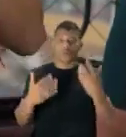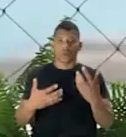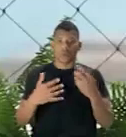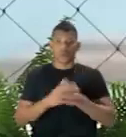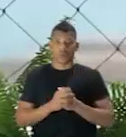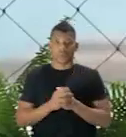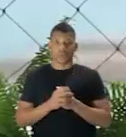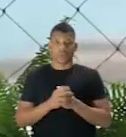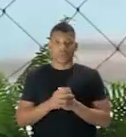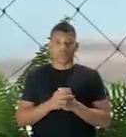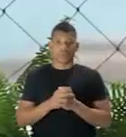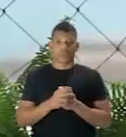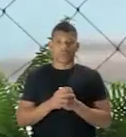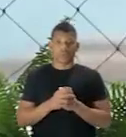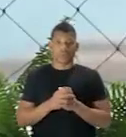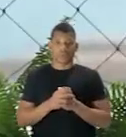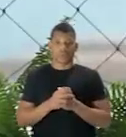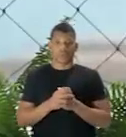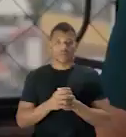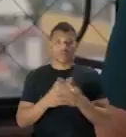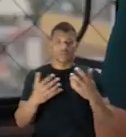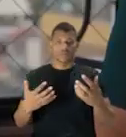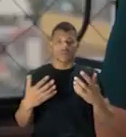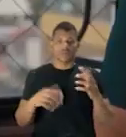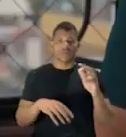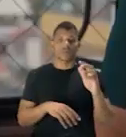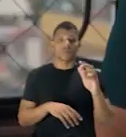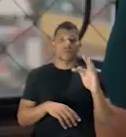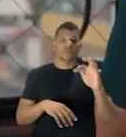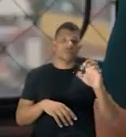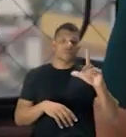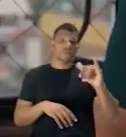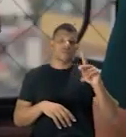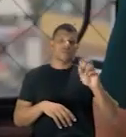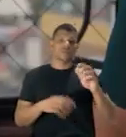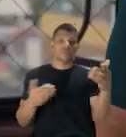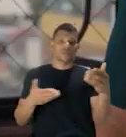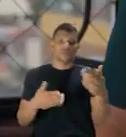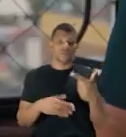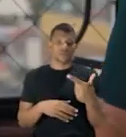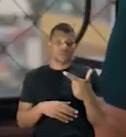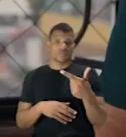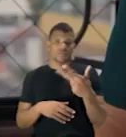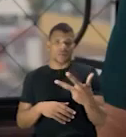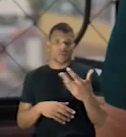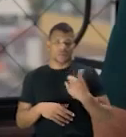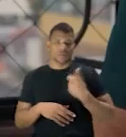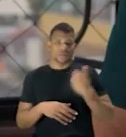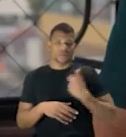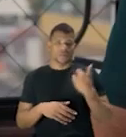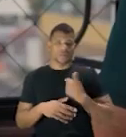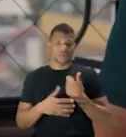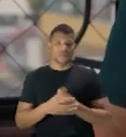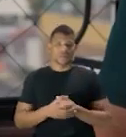negócio fantástico. Meu filho Felipe, que hoje tem 23 anos,